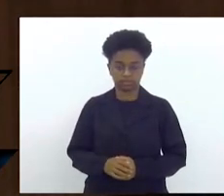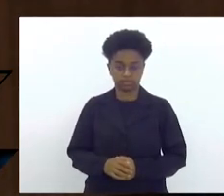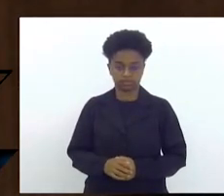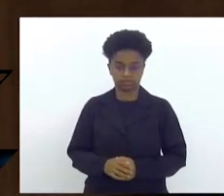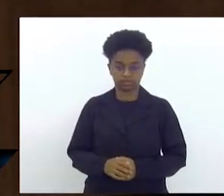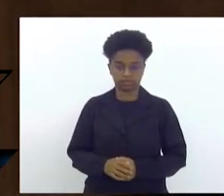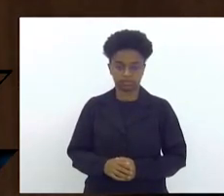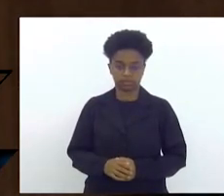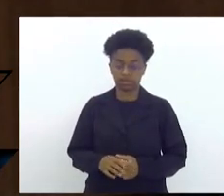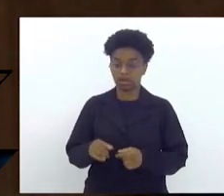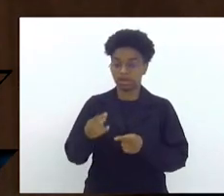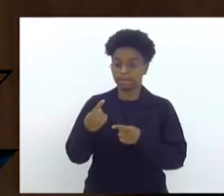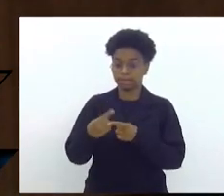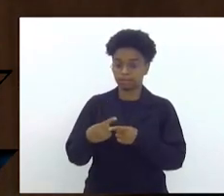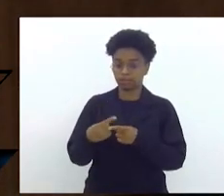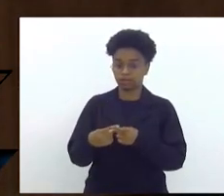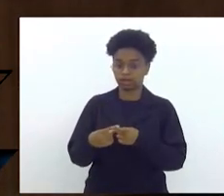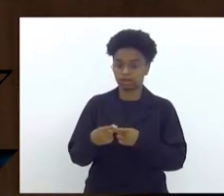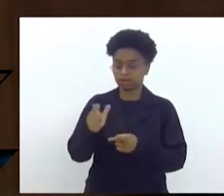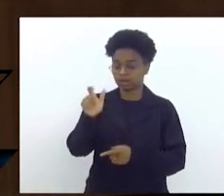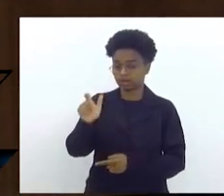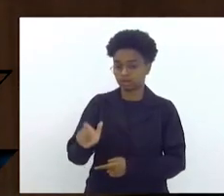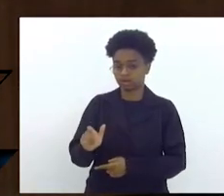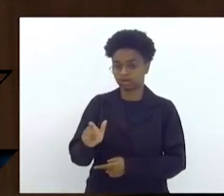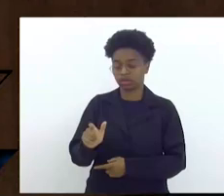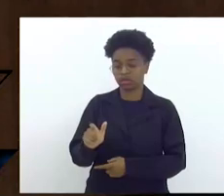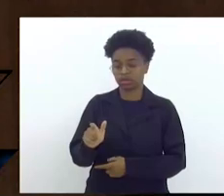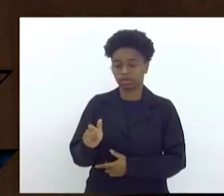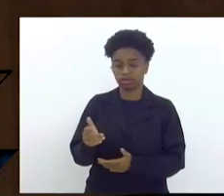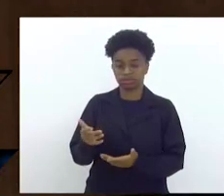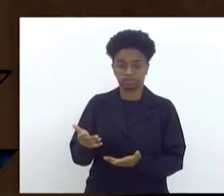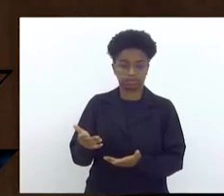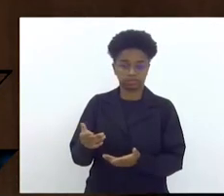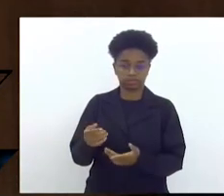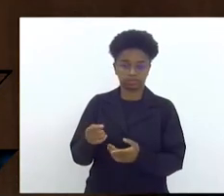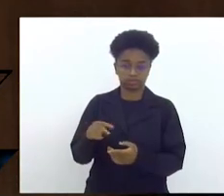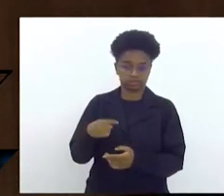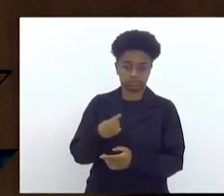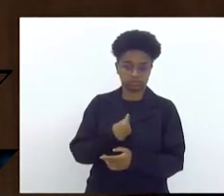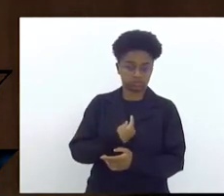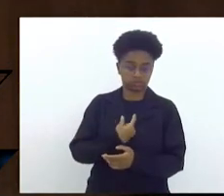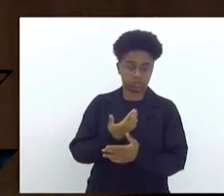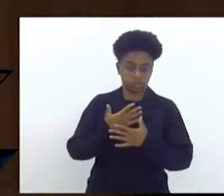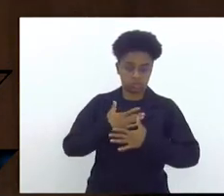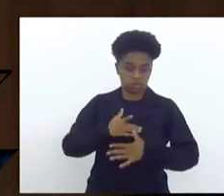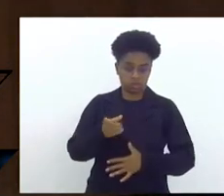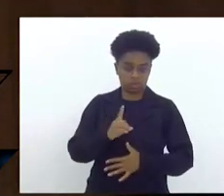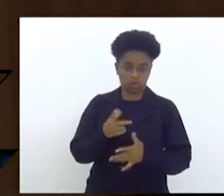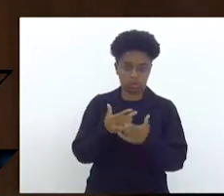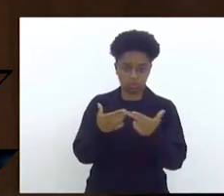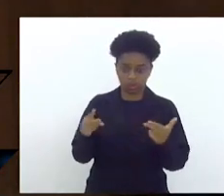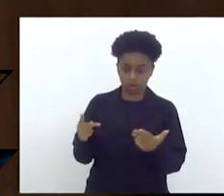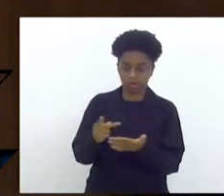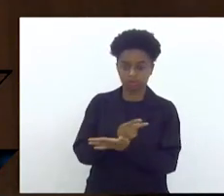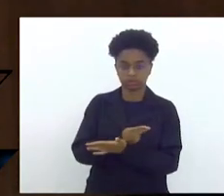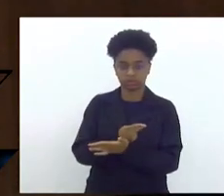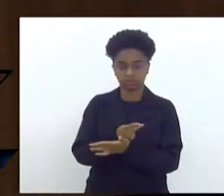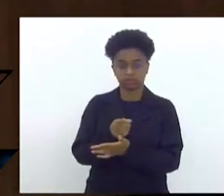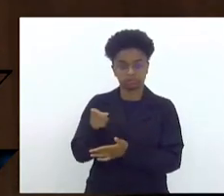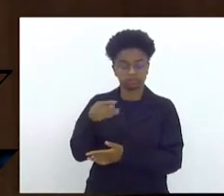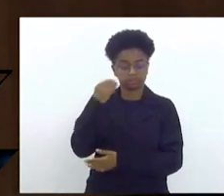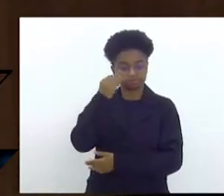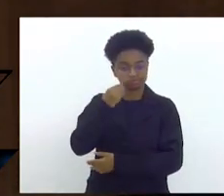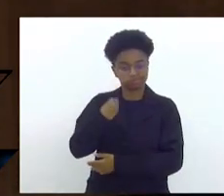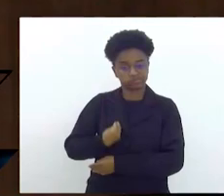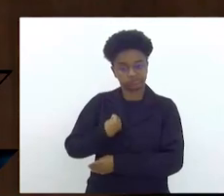é por esse indesejável indesejado de situação vivenciar vivenciada